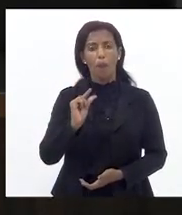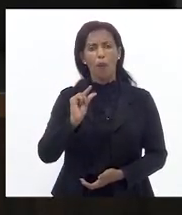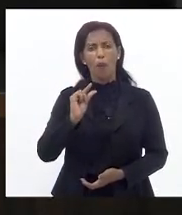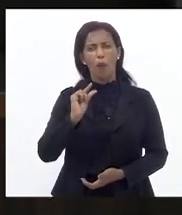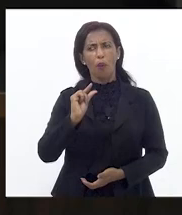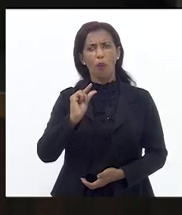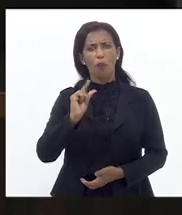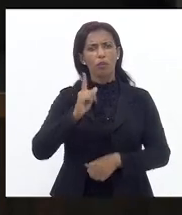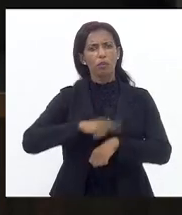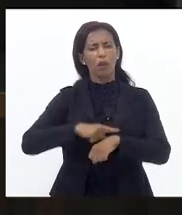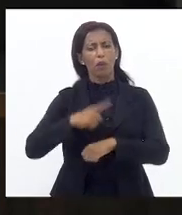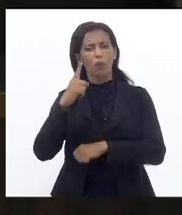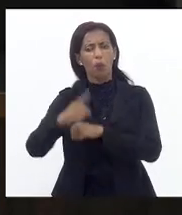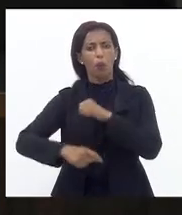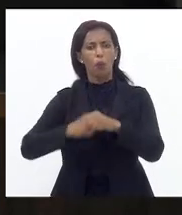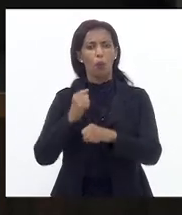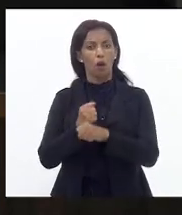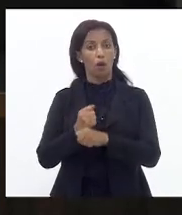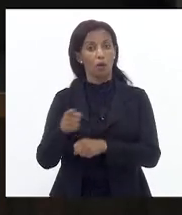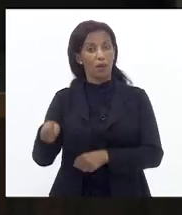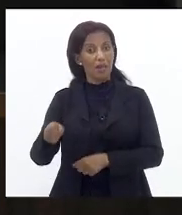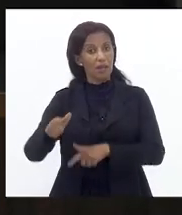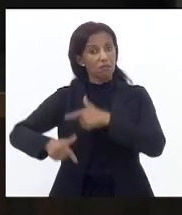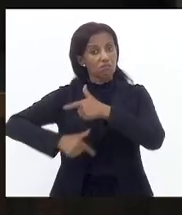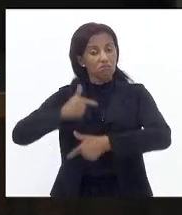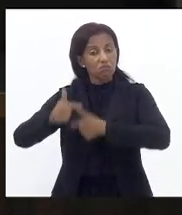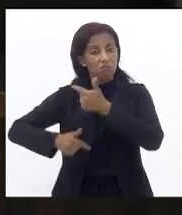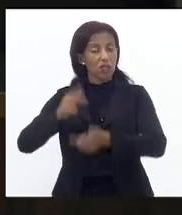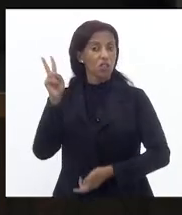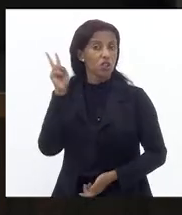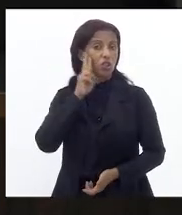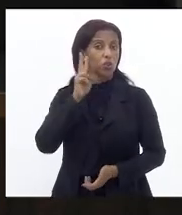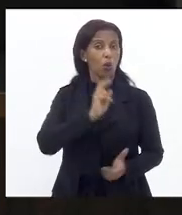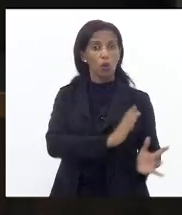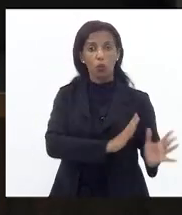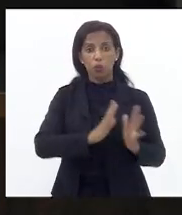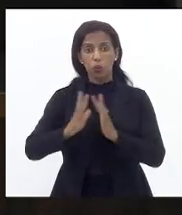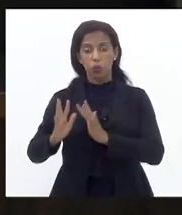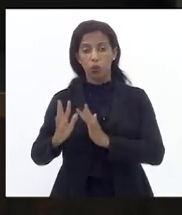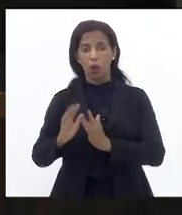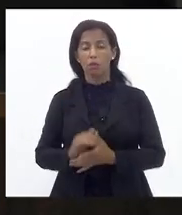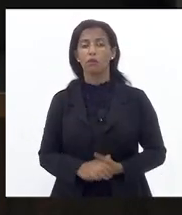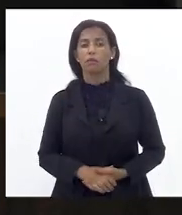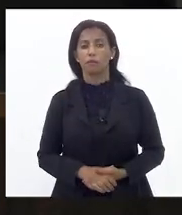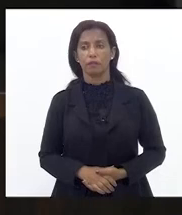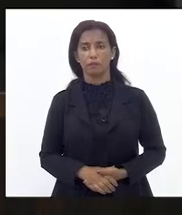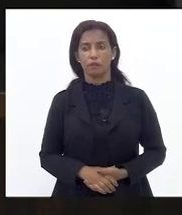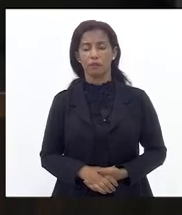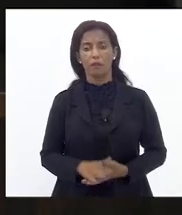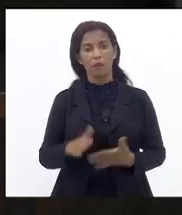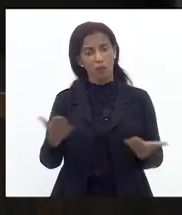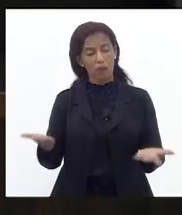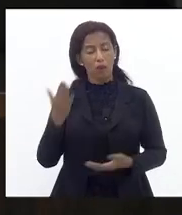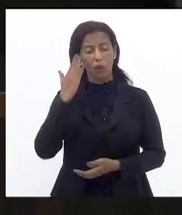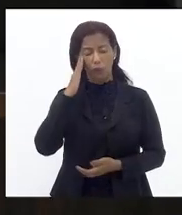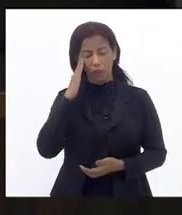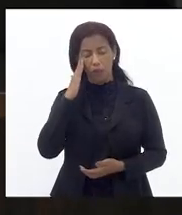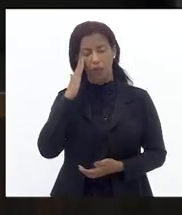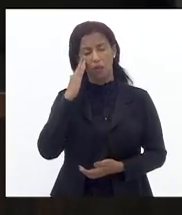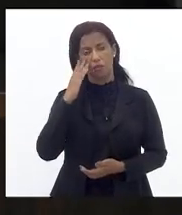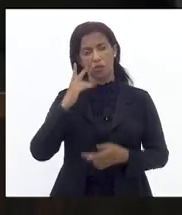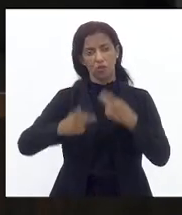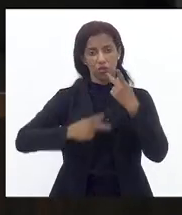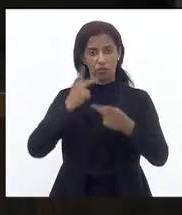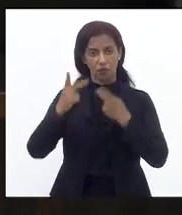ano e pouco de Mandato O que que você tá fazendo a histórico Deputado Rodrigo Amorim e ficou eu entendo as críticas